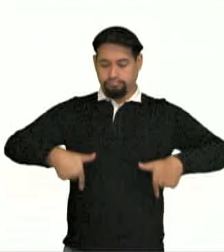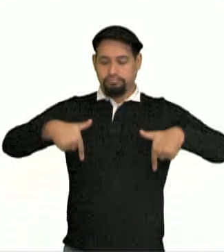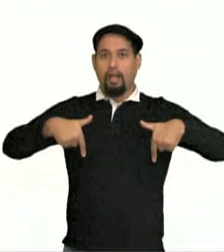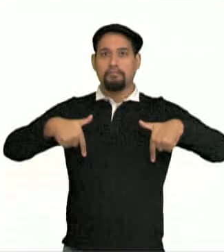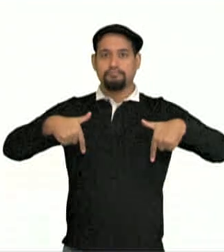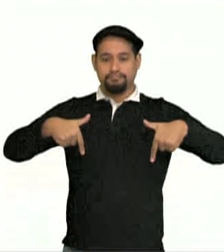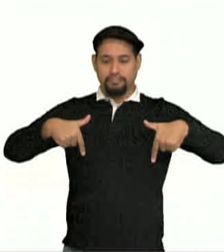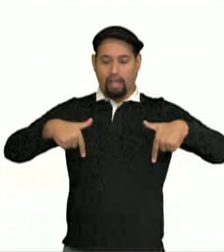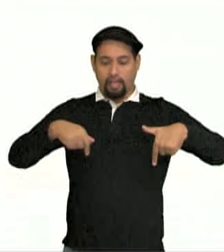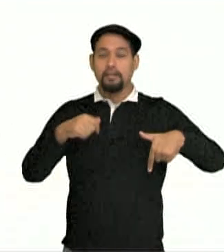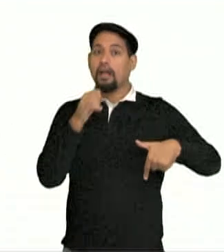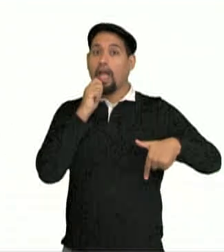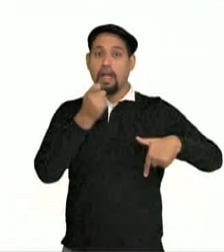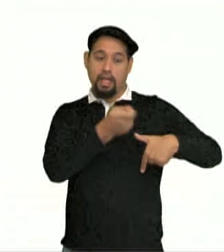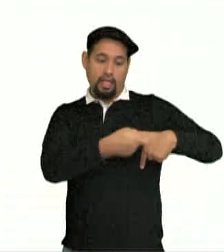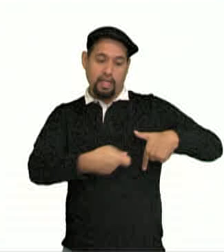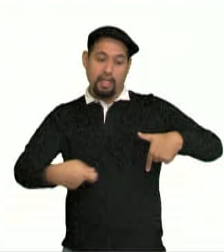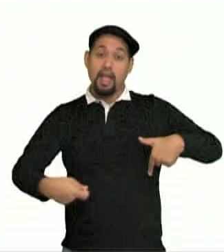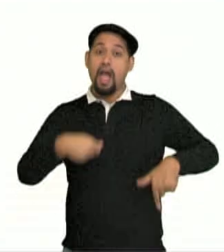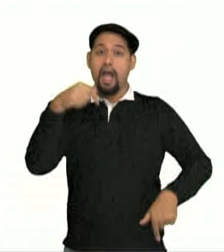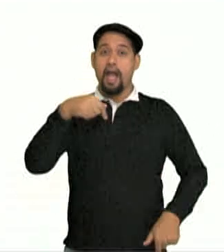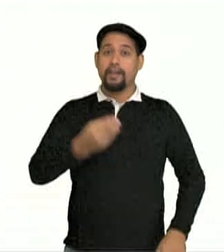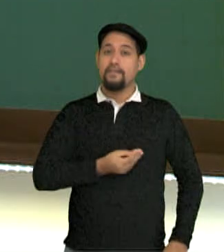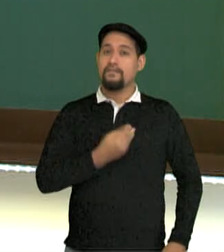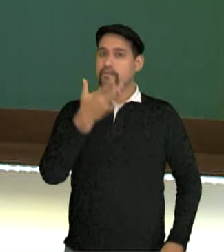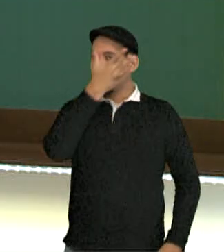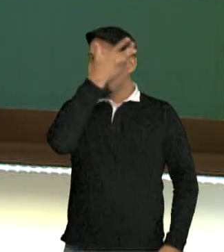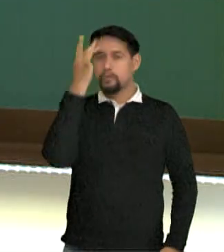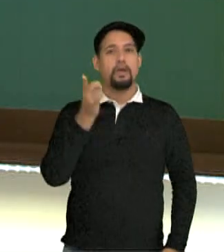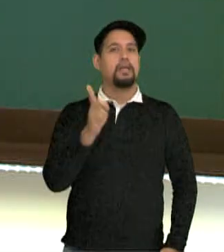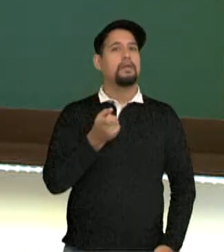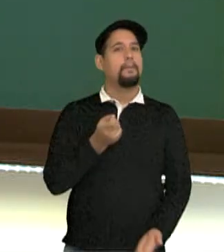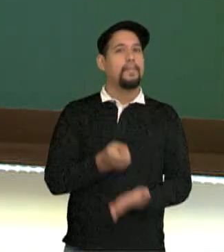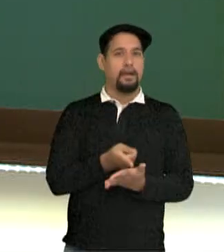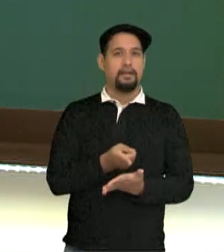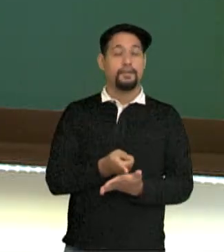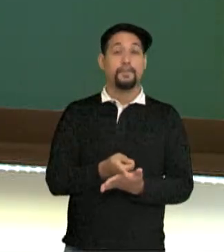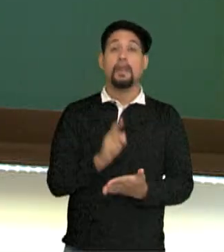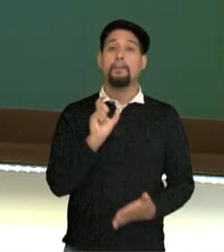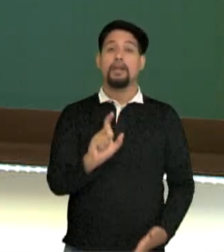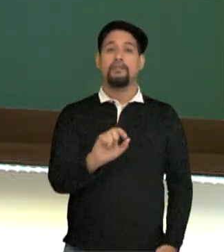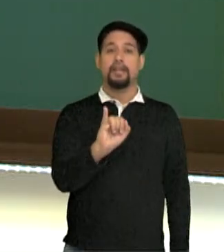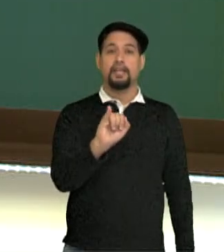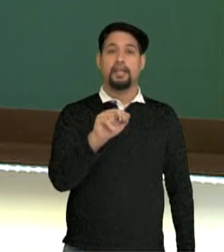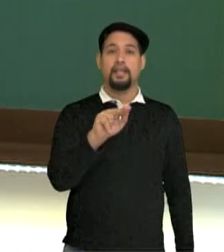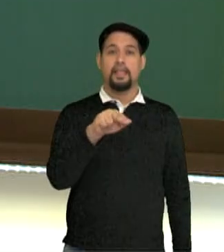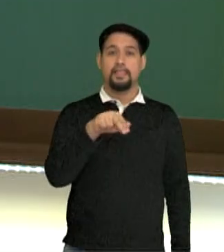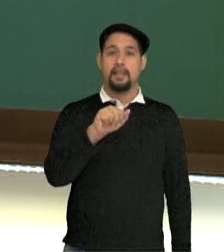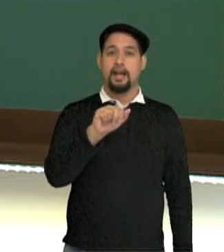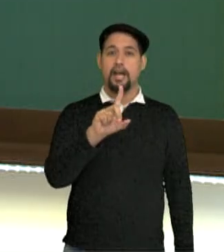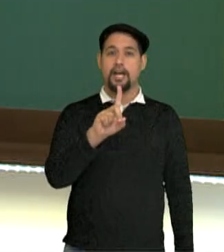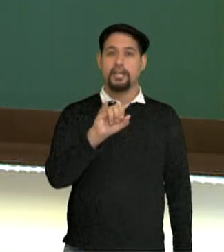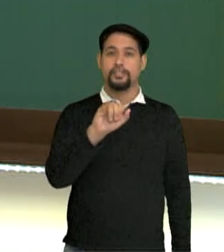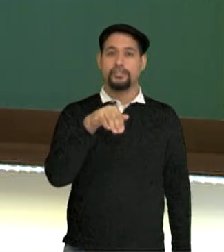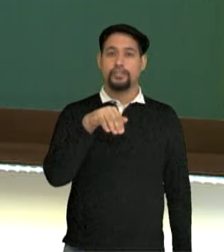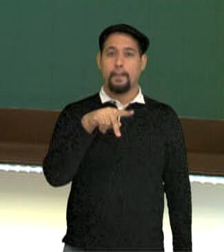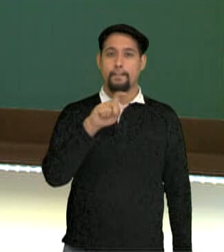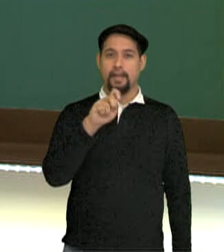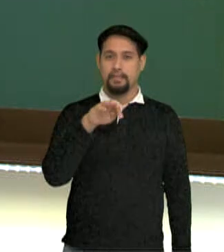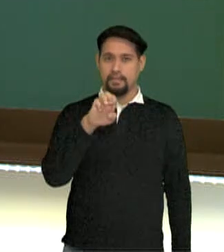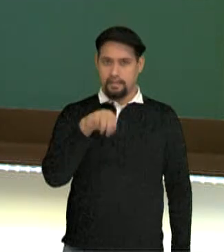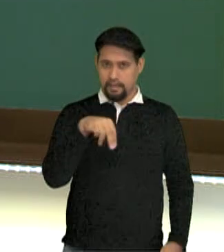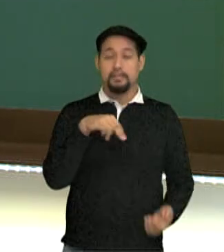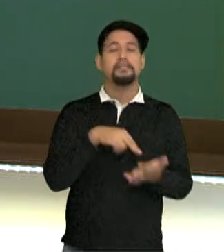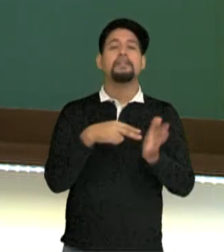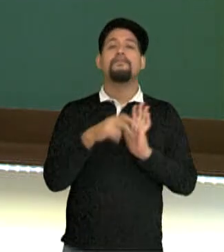Aqui mora uma devedora inadimplente. Você sabia, uma curiosidade, né, falando de cobrador, de cobrança, que antigamente